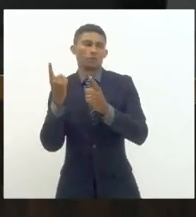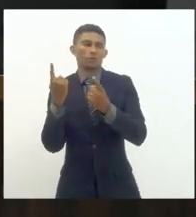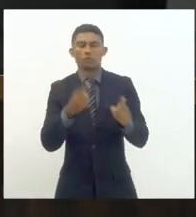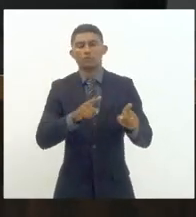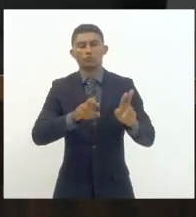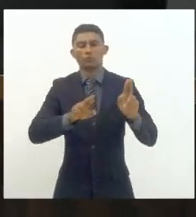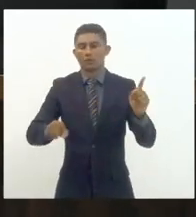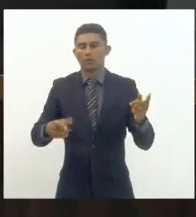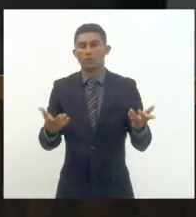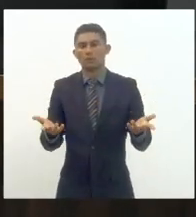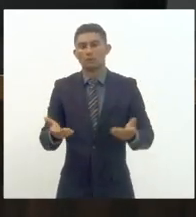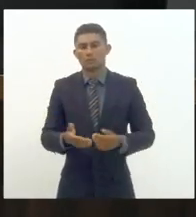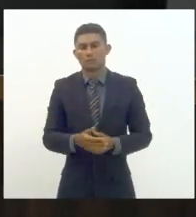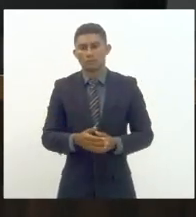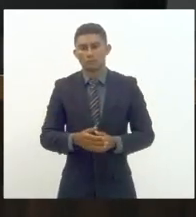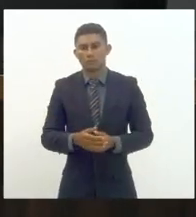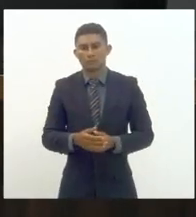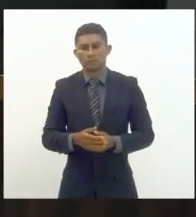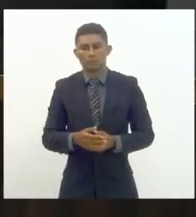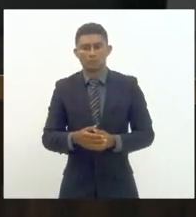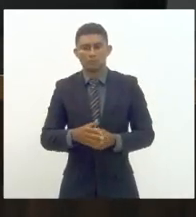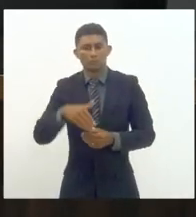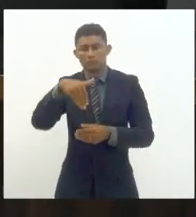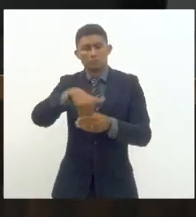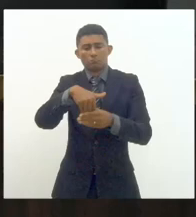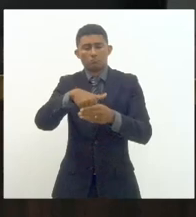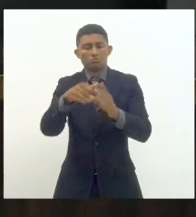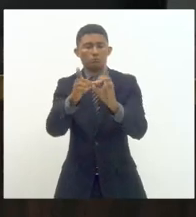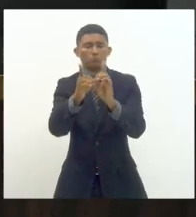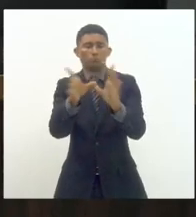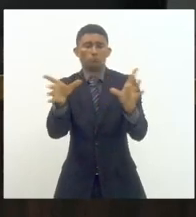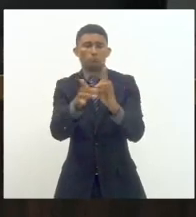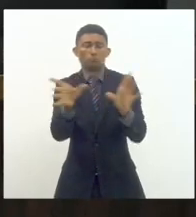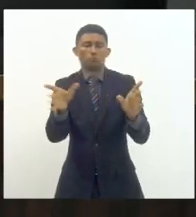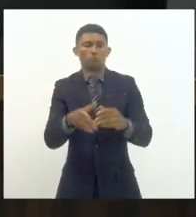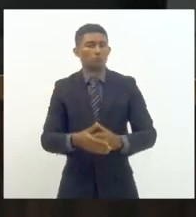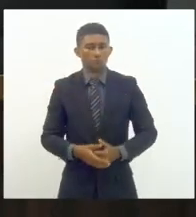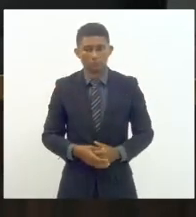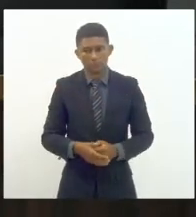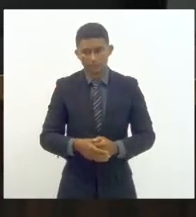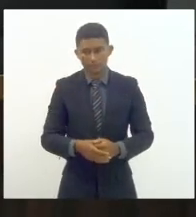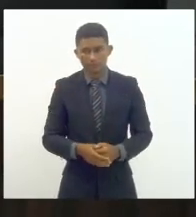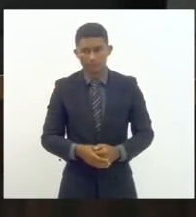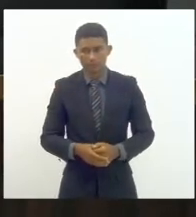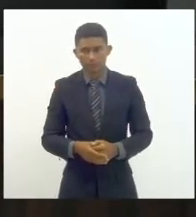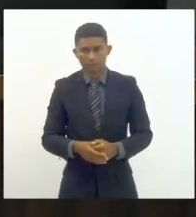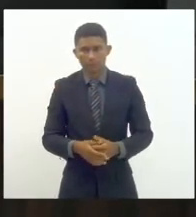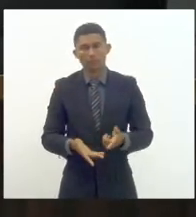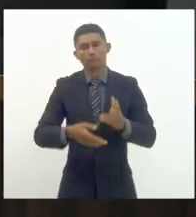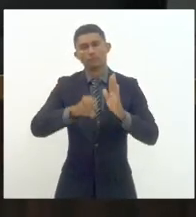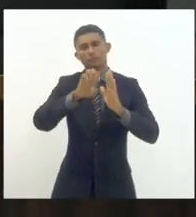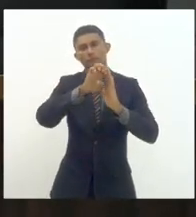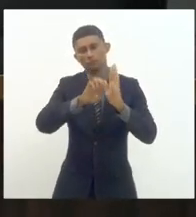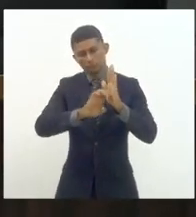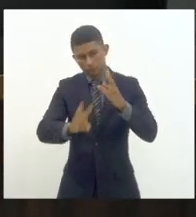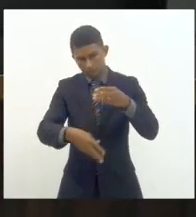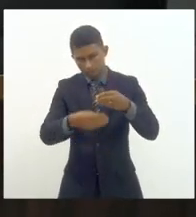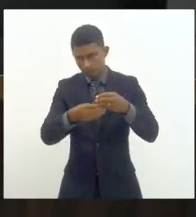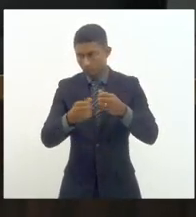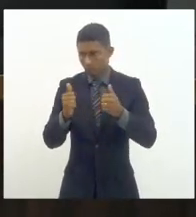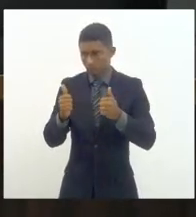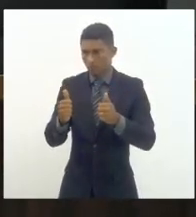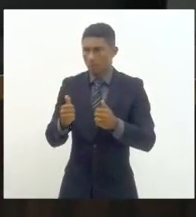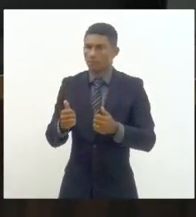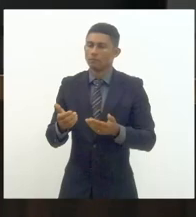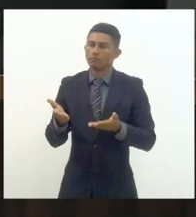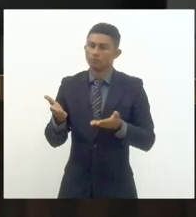caçador. Vamos à votação no CJ, democracia. Vamos lá. Então, com subemenda, tá, deputado Rodrigo? Para